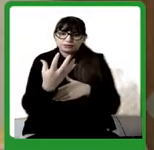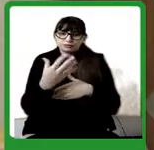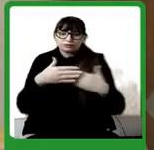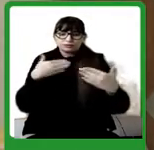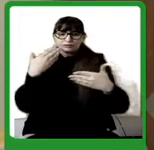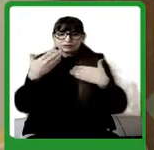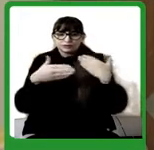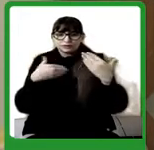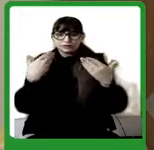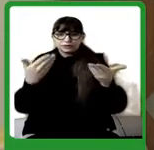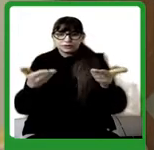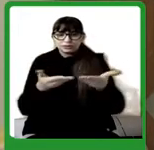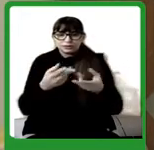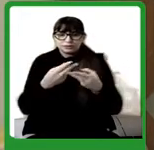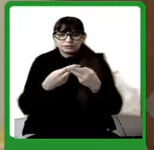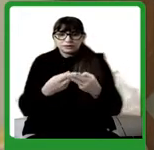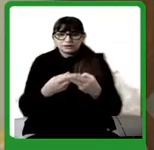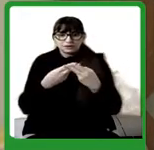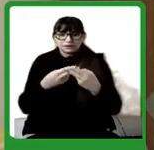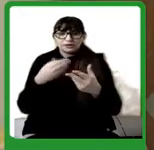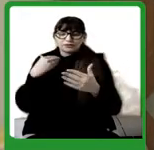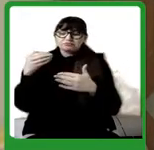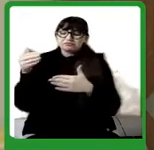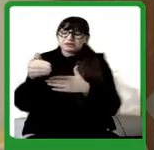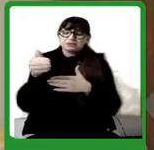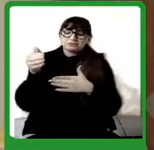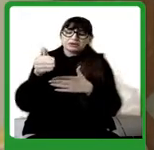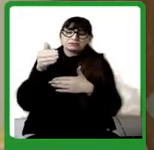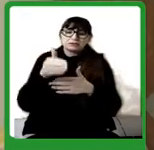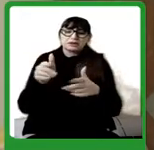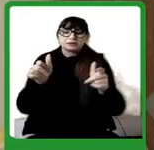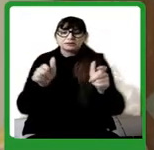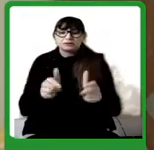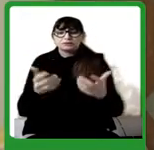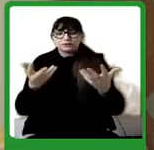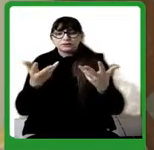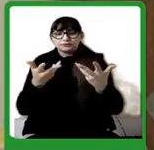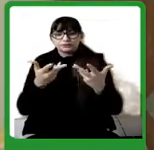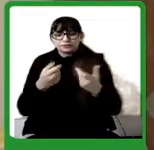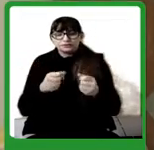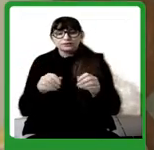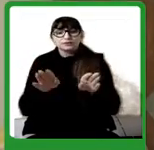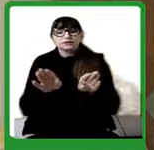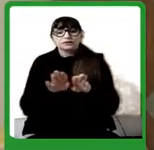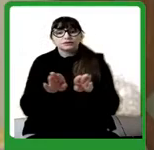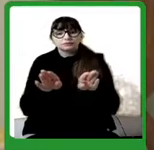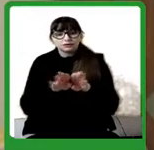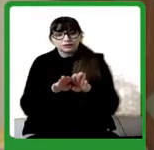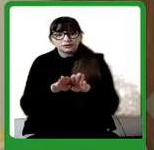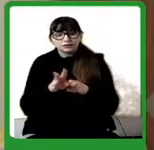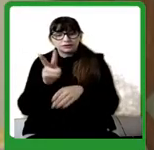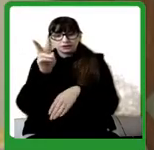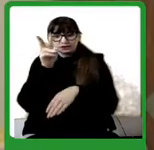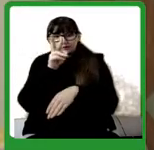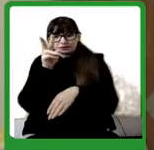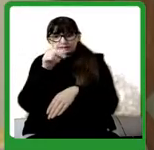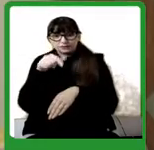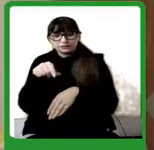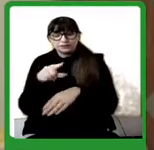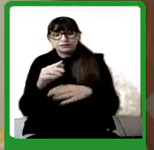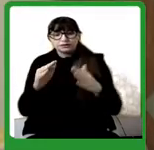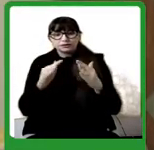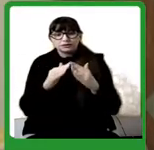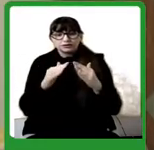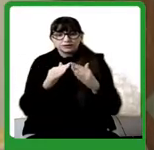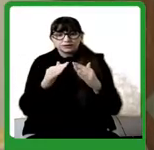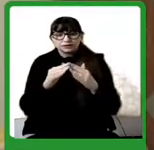paciência com nós, levar nós conhecer esse lugar maravilhoso aí. Também, lembrar você aí de casa que o